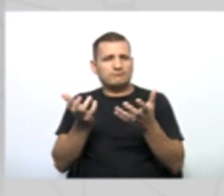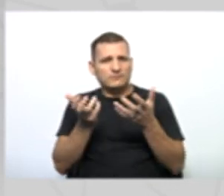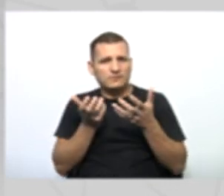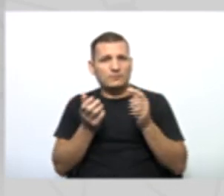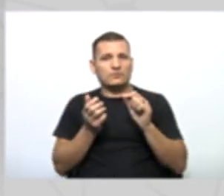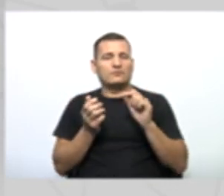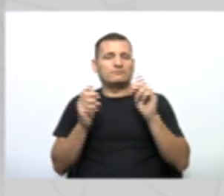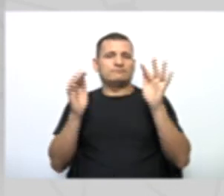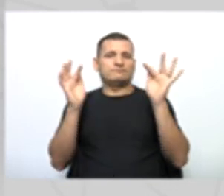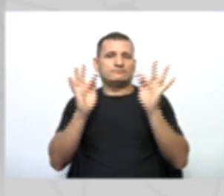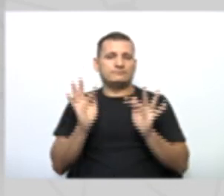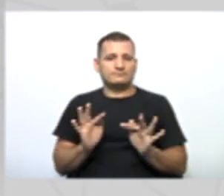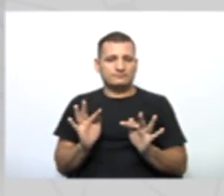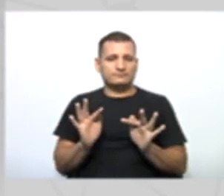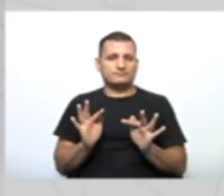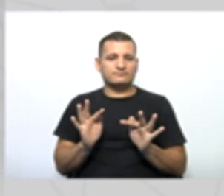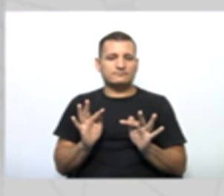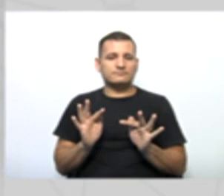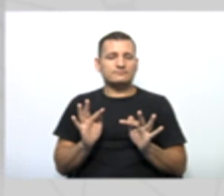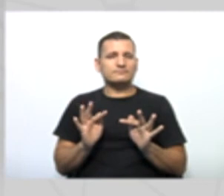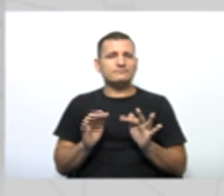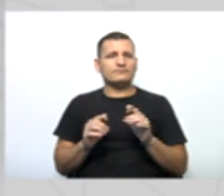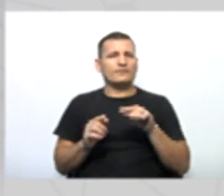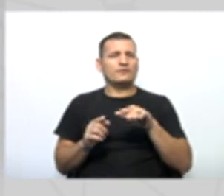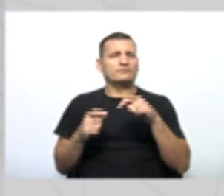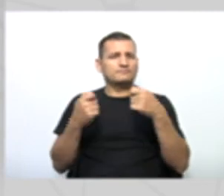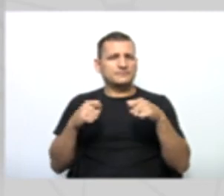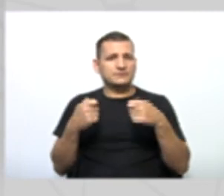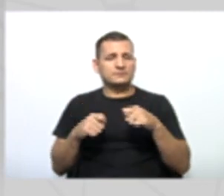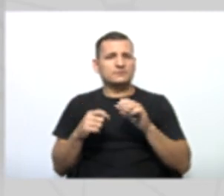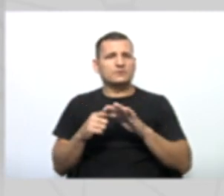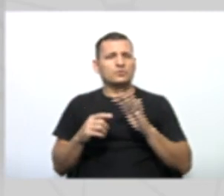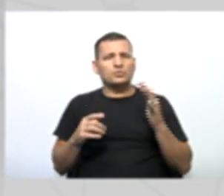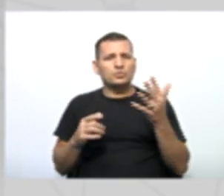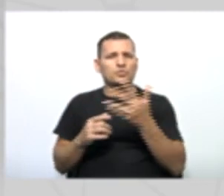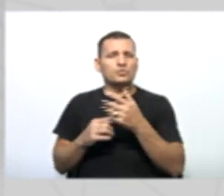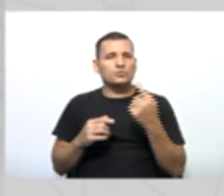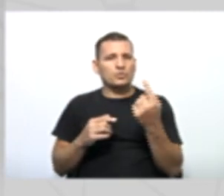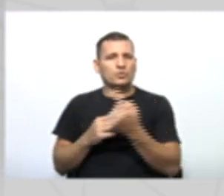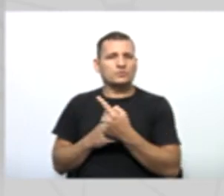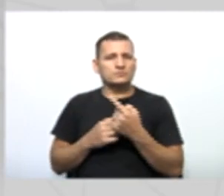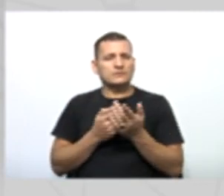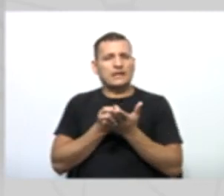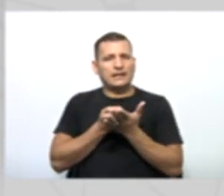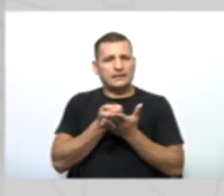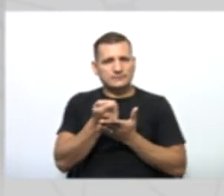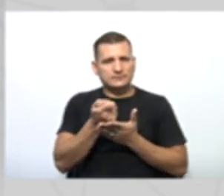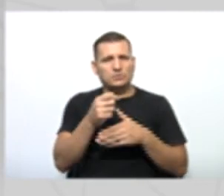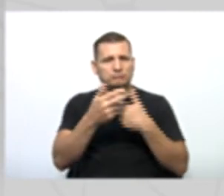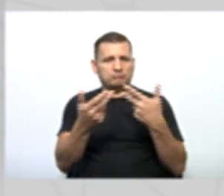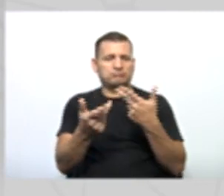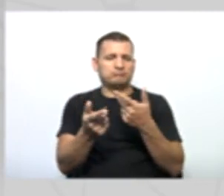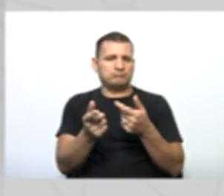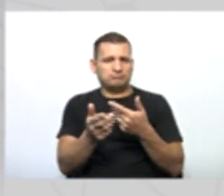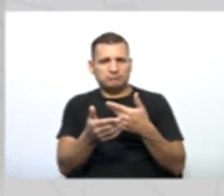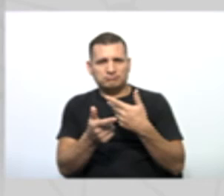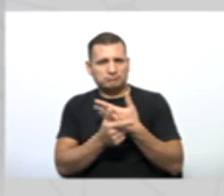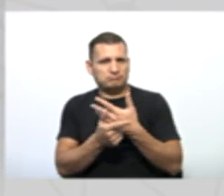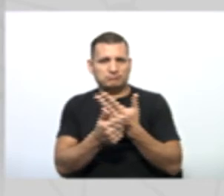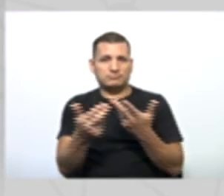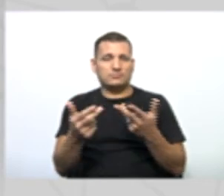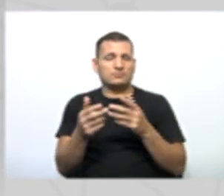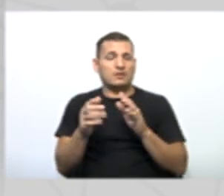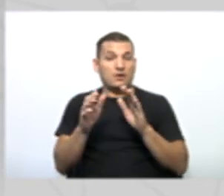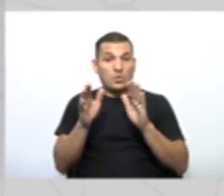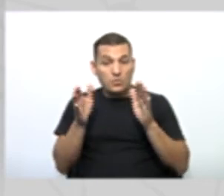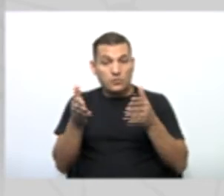ser feliz. Ele precisa, todas as nossas ações são direcionadas à felicidade. Vocês provavelmente estão